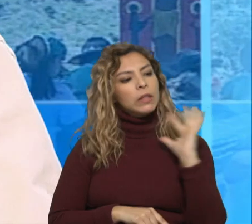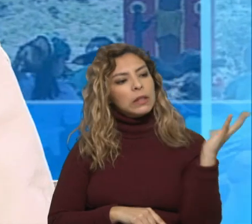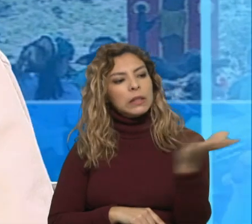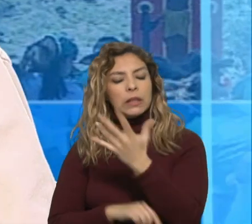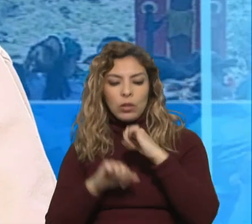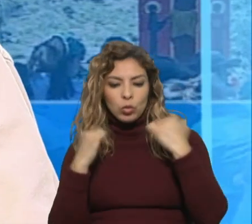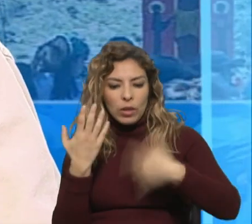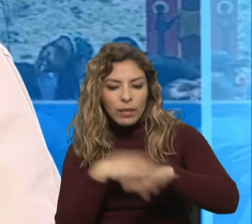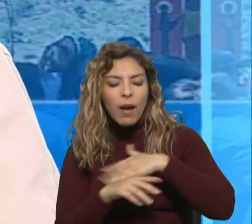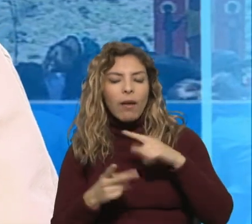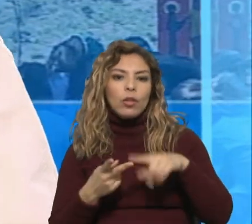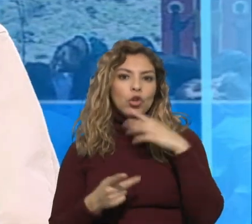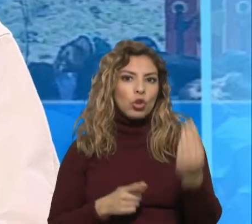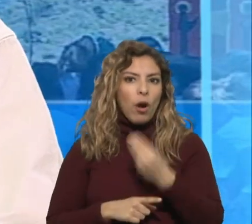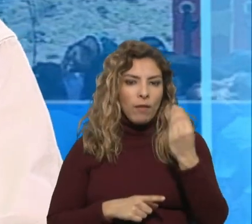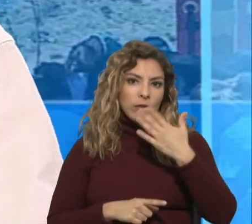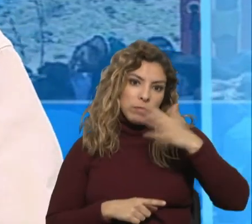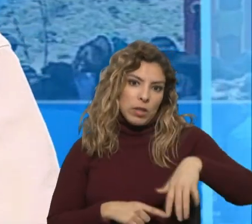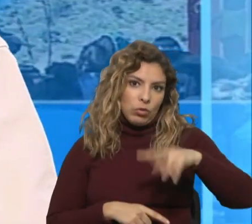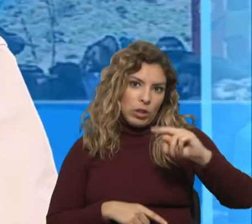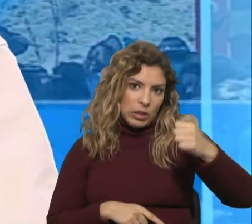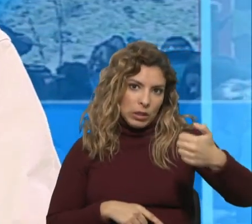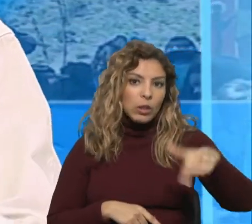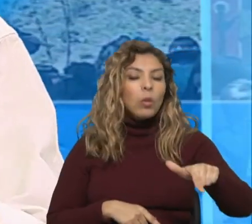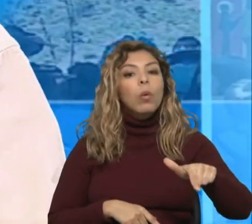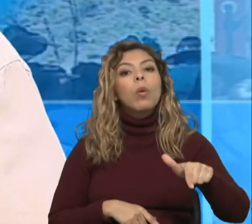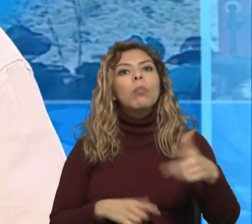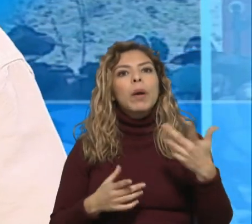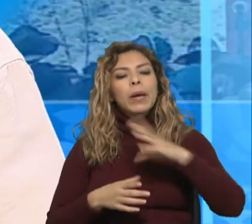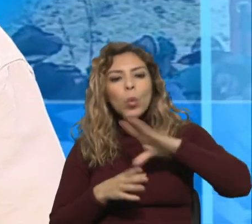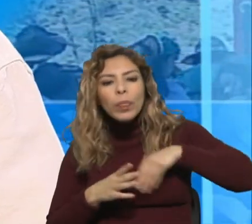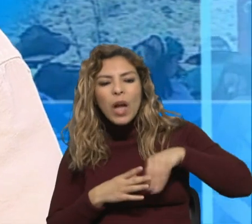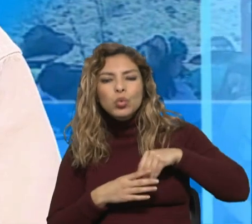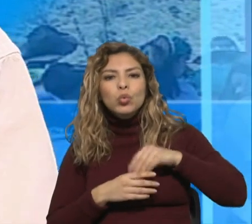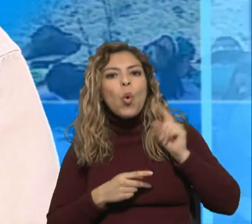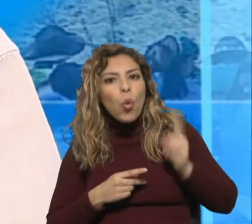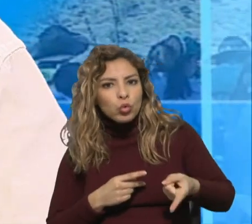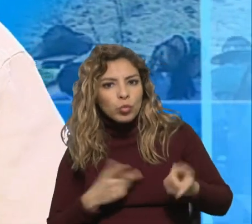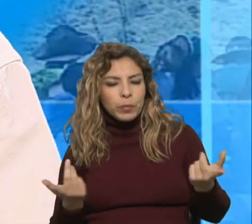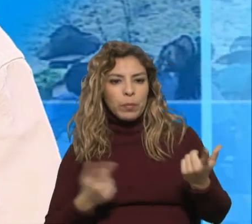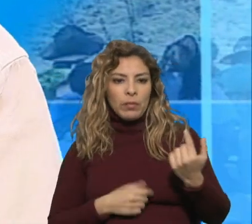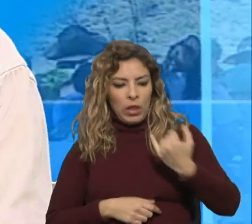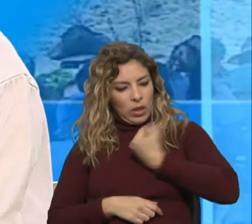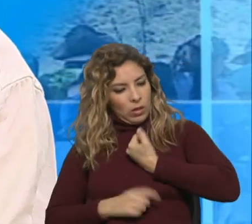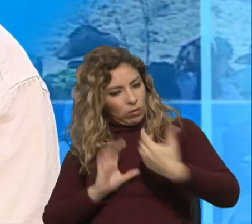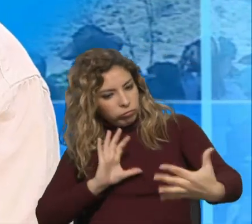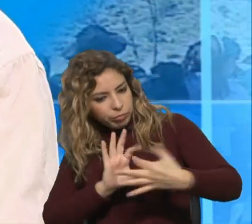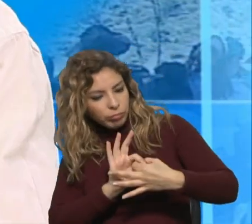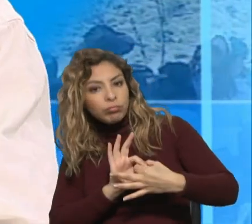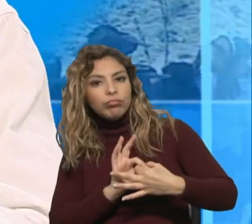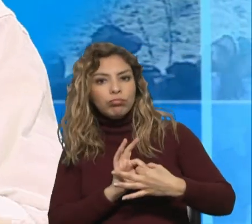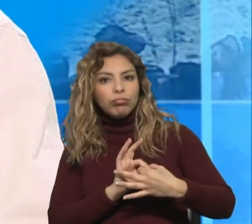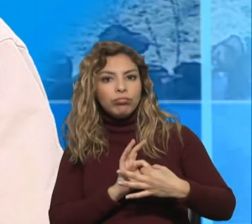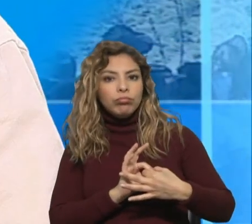sociedade portuguesa e da juventude portuguesa, perceber um bocadinho o contexto em que estamos, procurar a identidade em que estamos imersos,